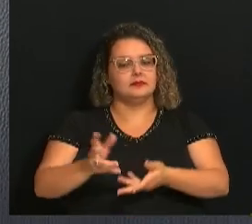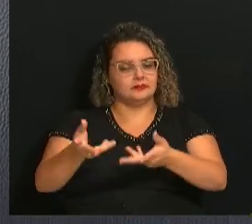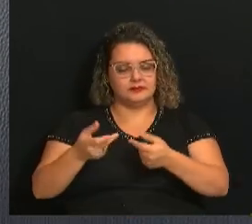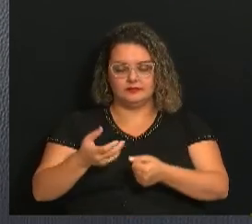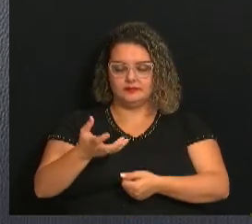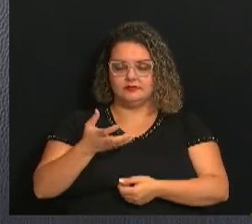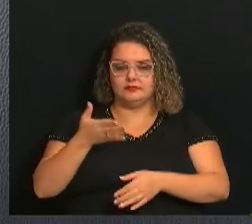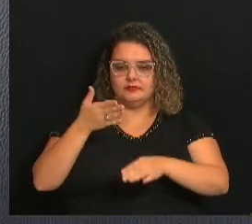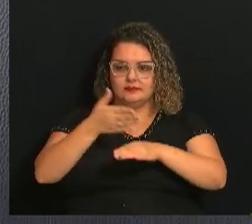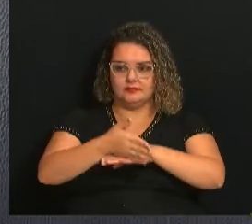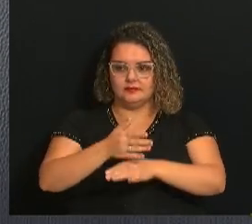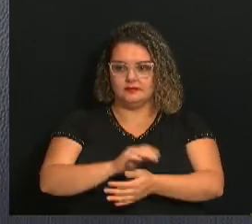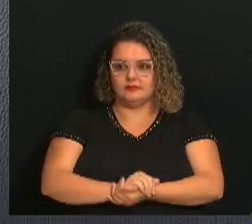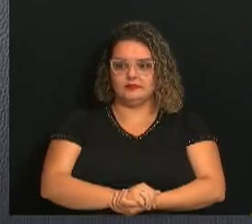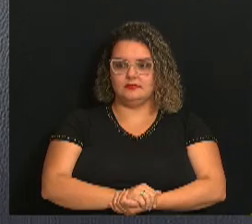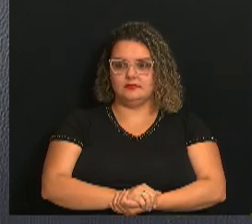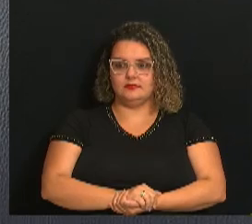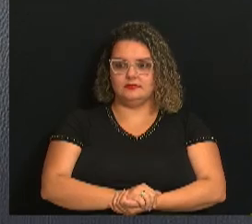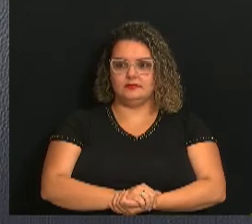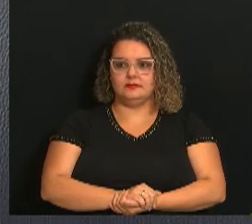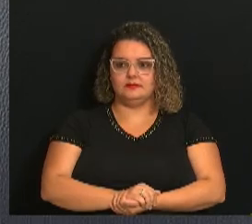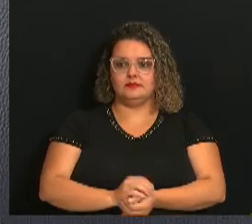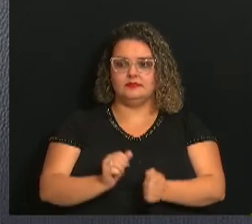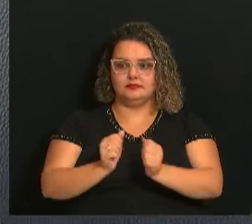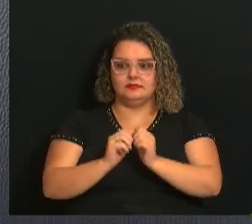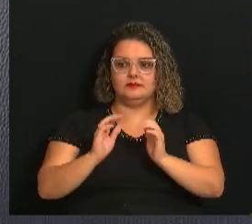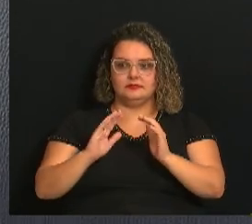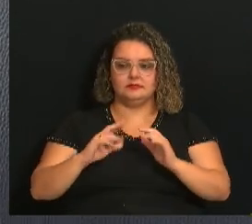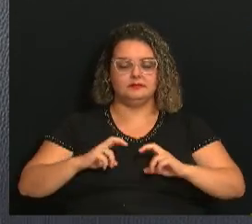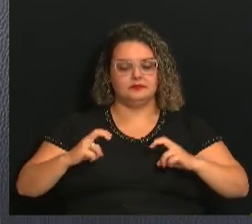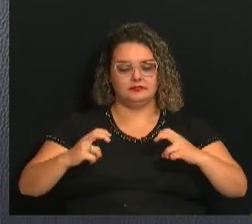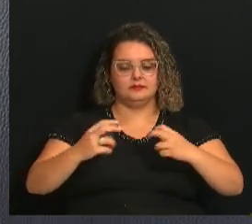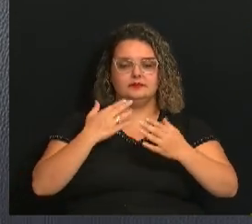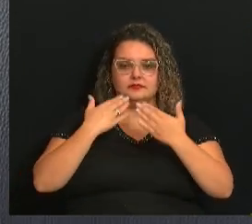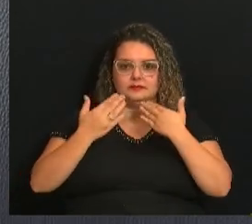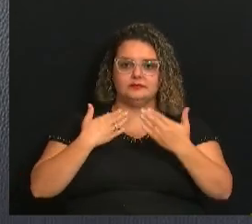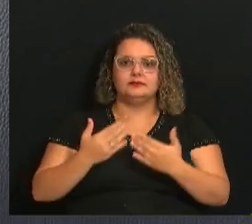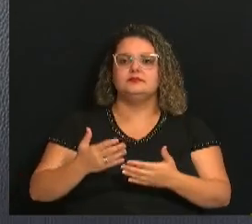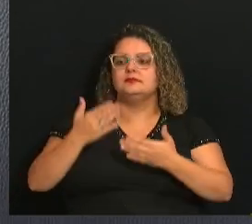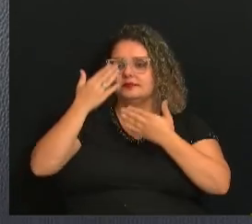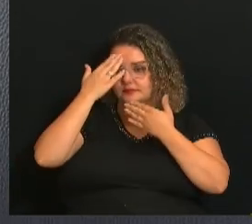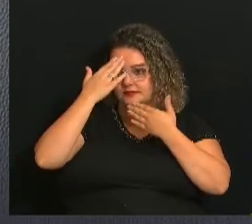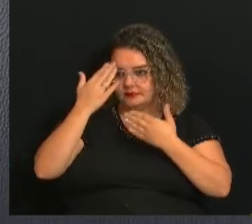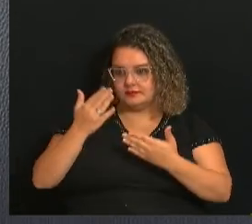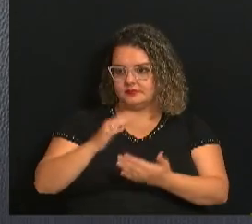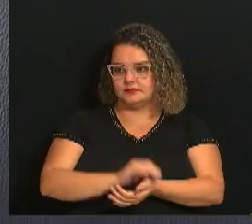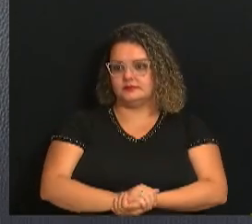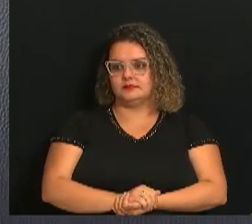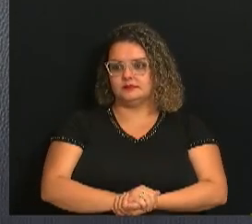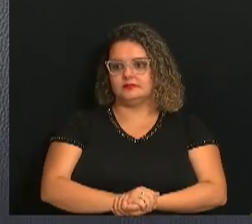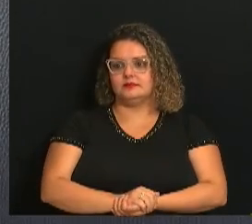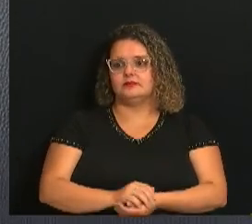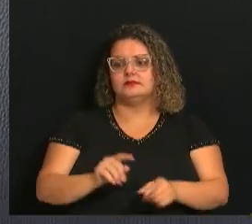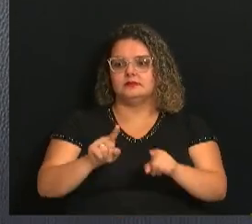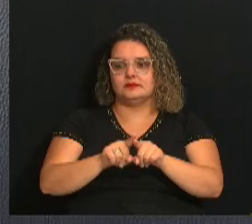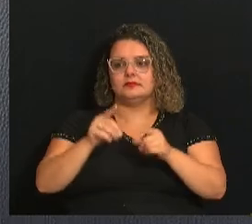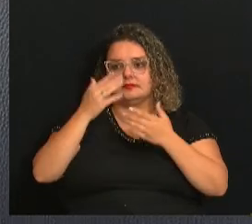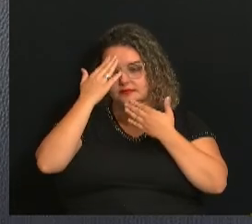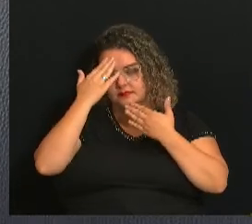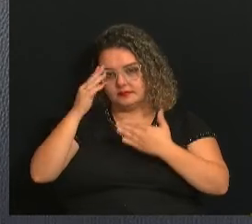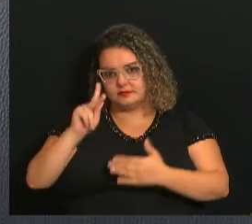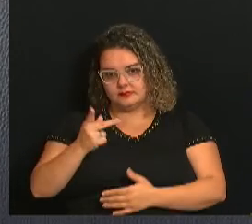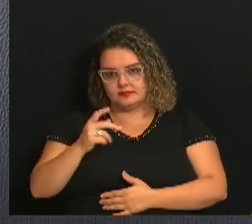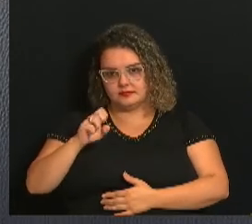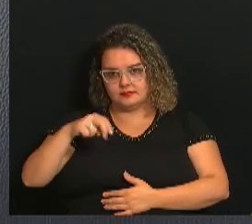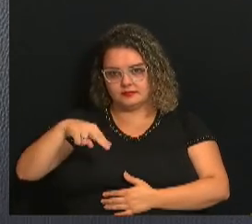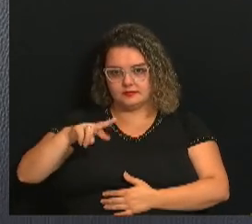participar, estar lá conosco nessa roda de conversa. Bom, Sônia, quero agradecer mais uma vez, agradecer o Henrique do mandato do vereador